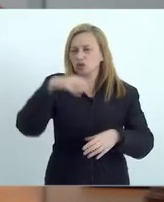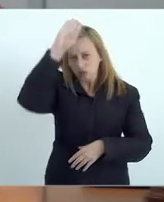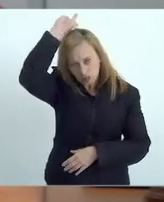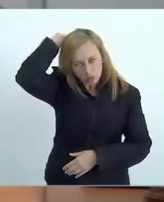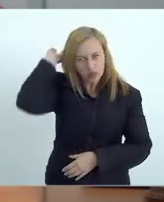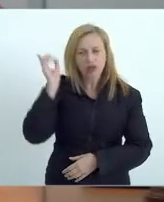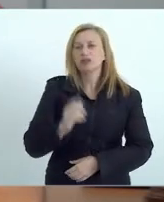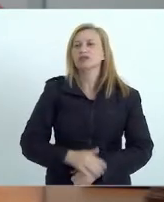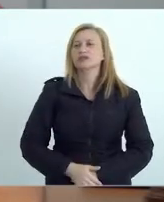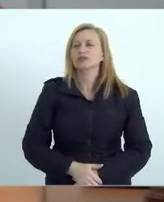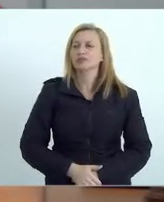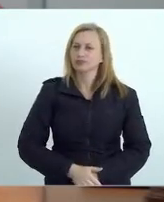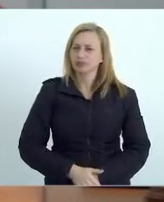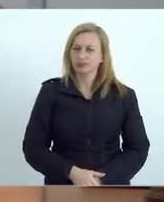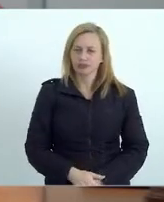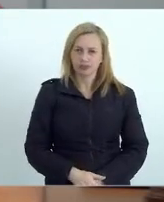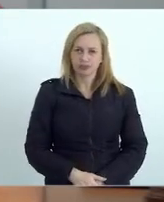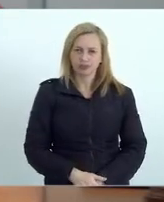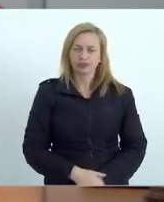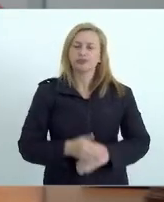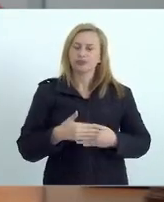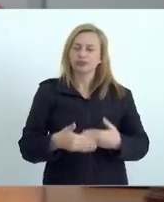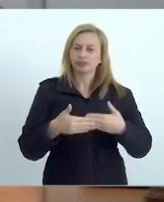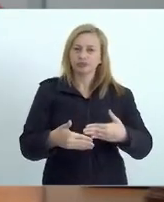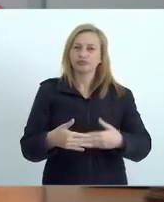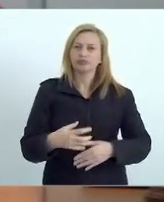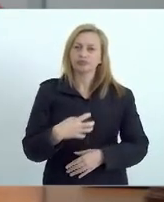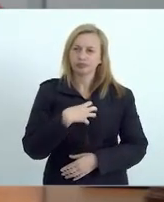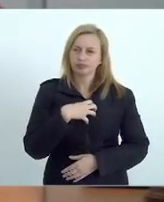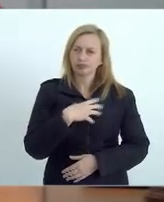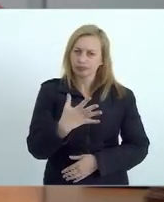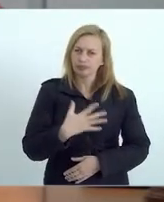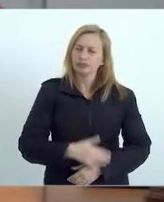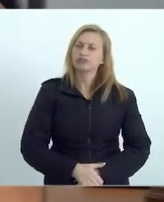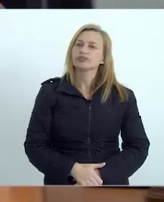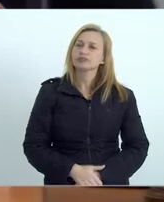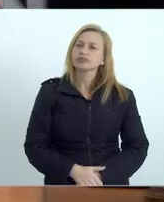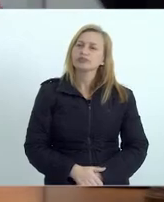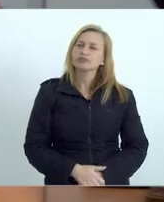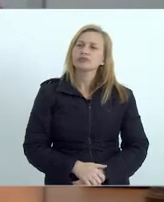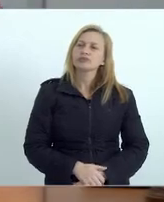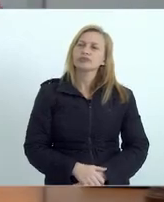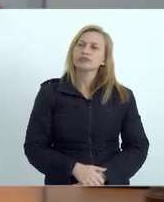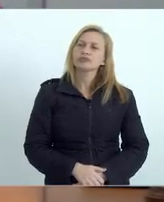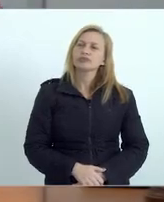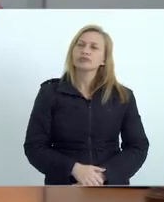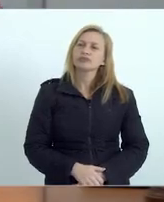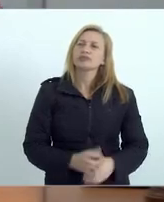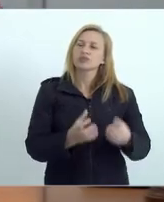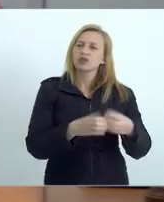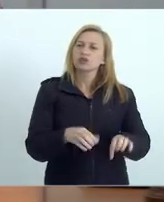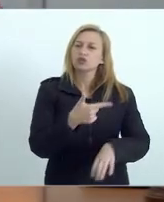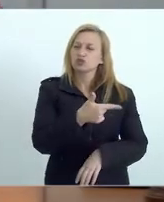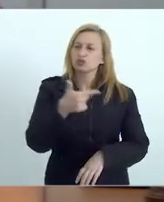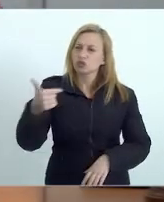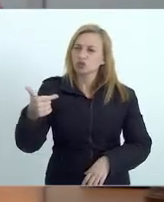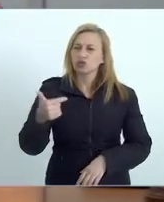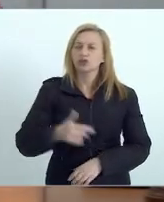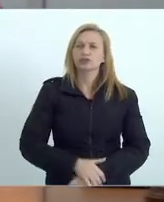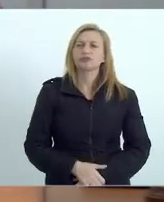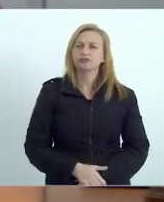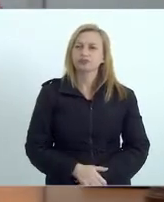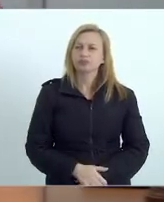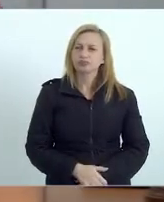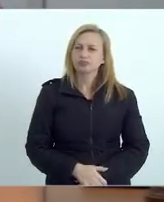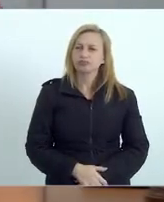Bombeiros então a gente é avança nesse nessa nessa falta aqui em relação concurso de 2002